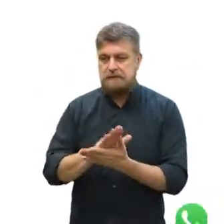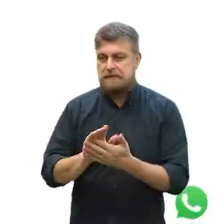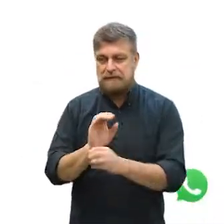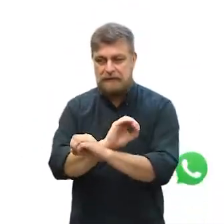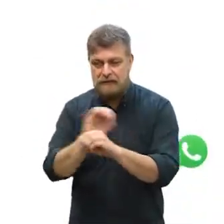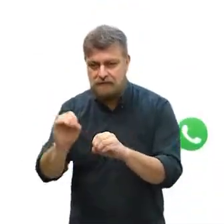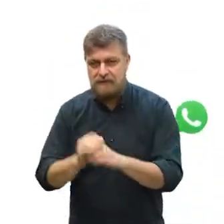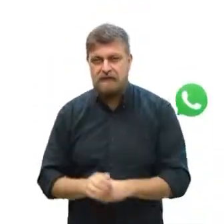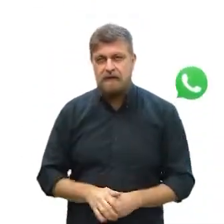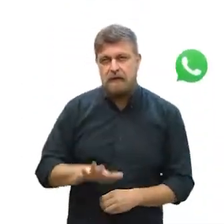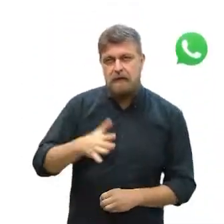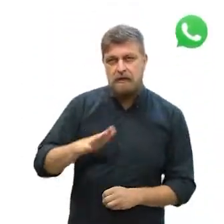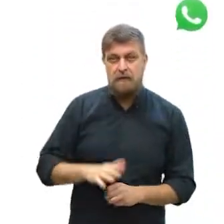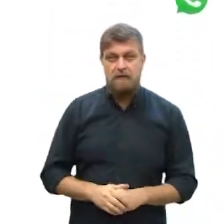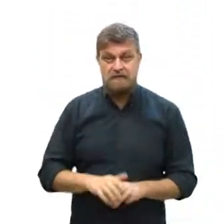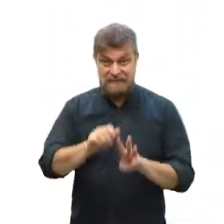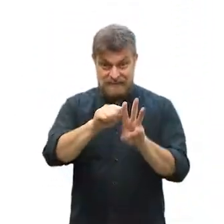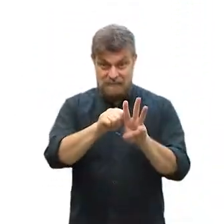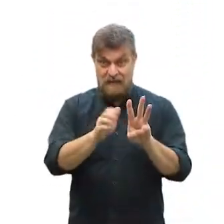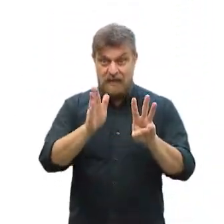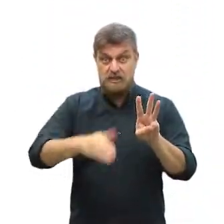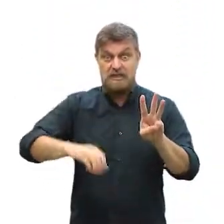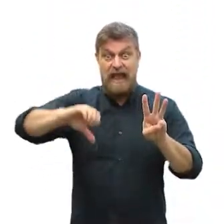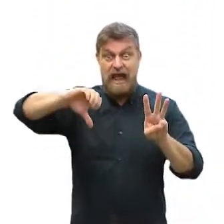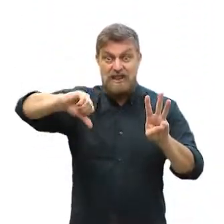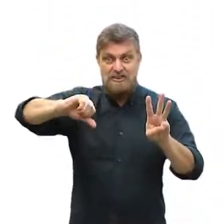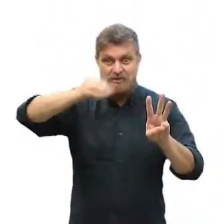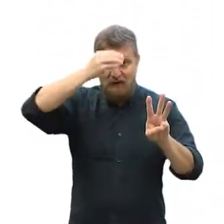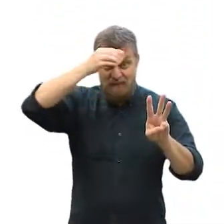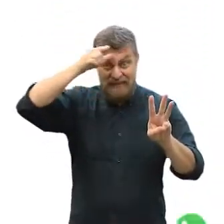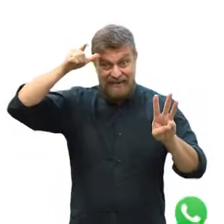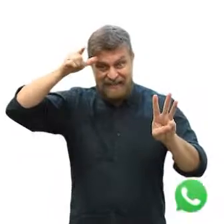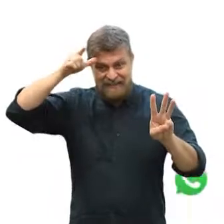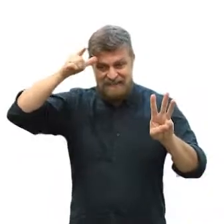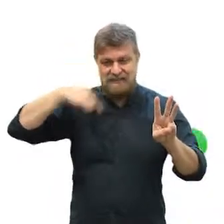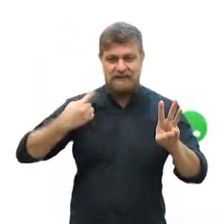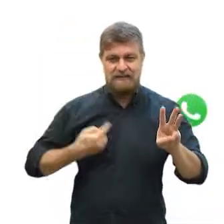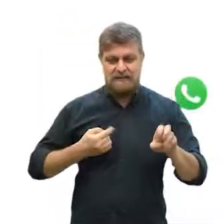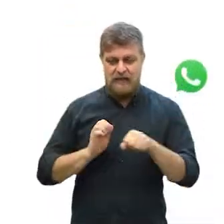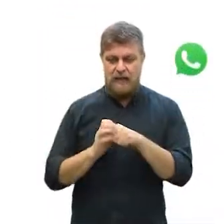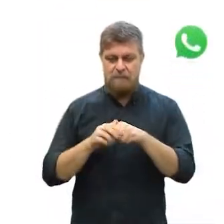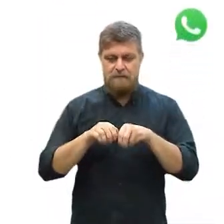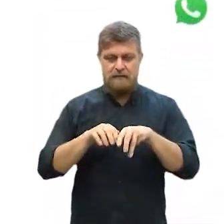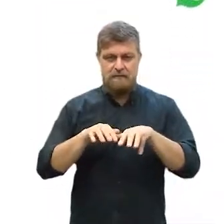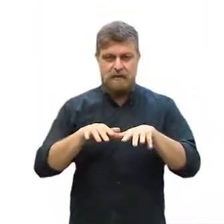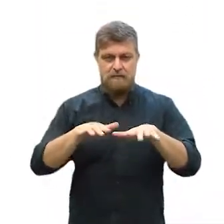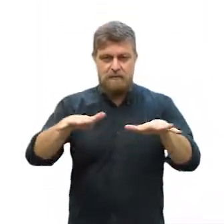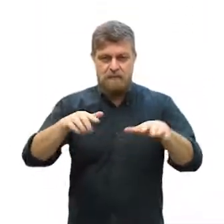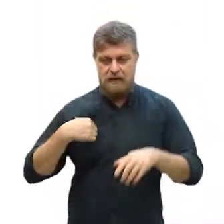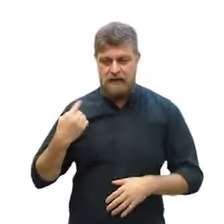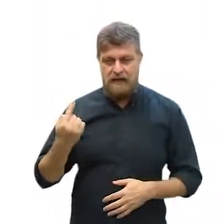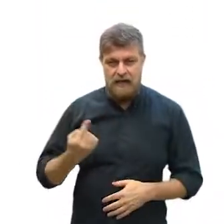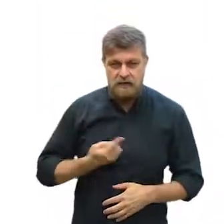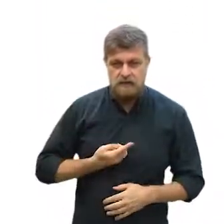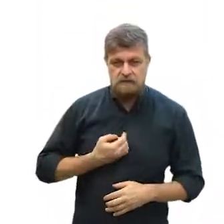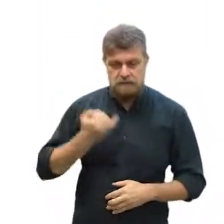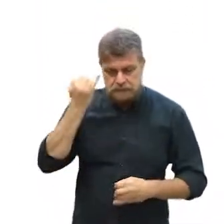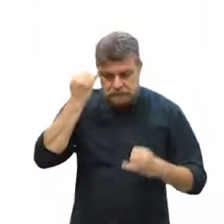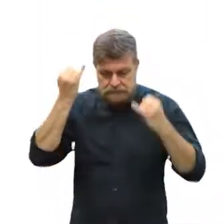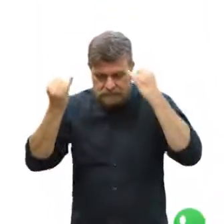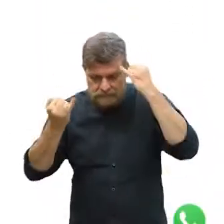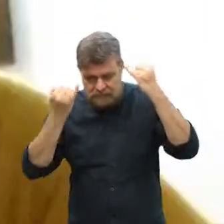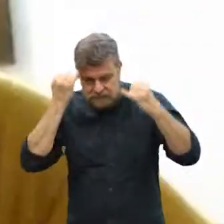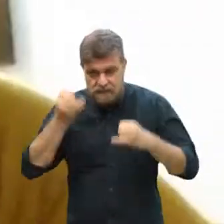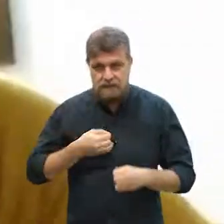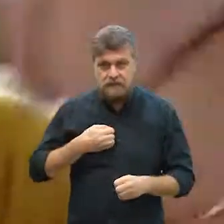mês para o terceiro a gente já estava com 9 clientes e fomos, tipo, durante a pandemia, na verdade, além de criar, né,